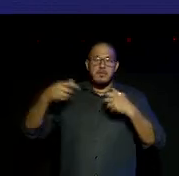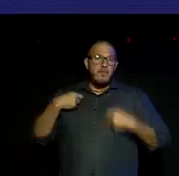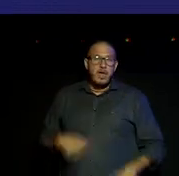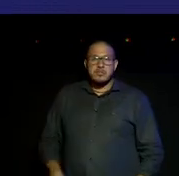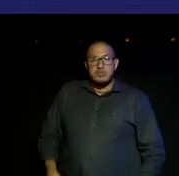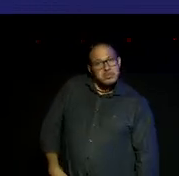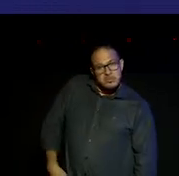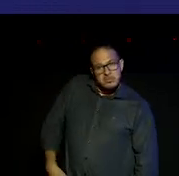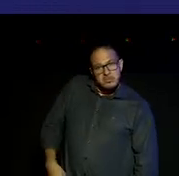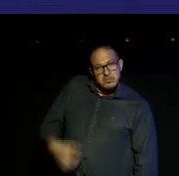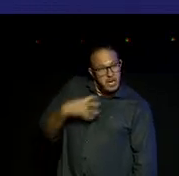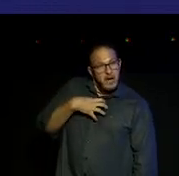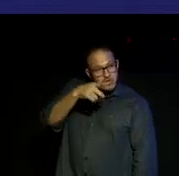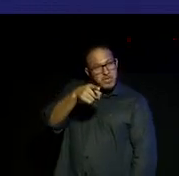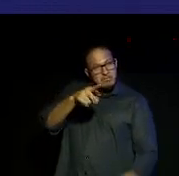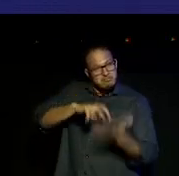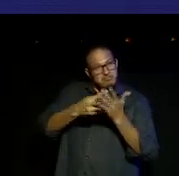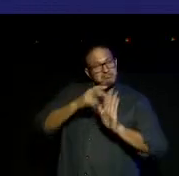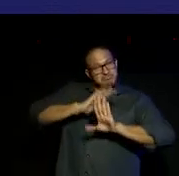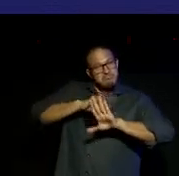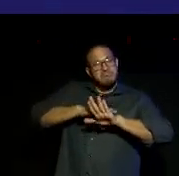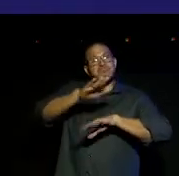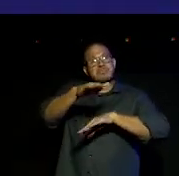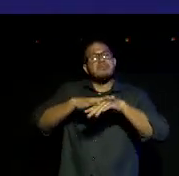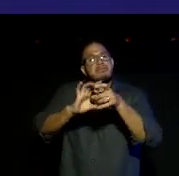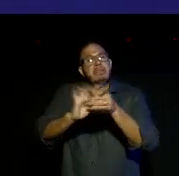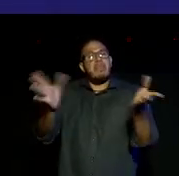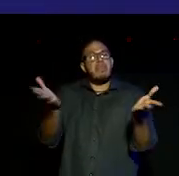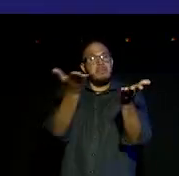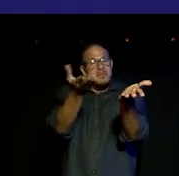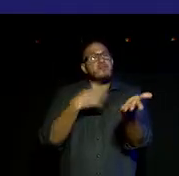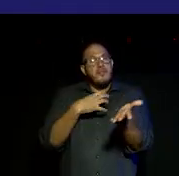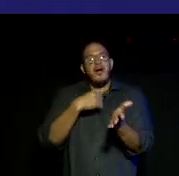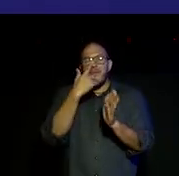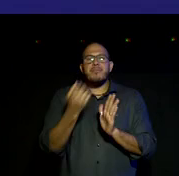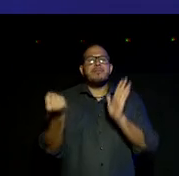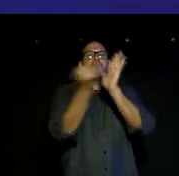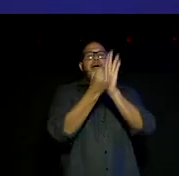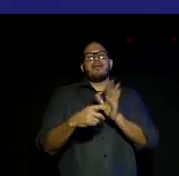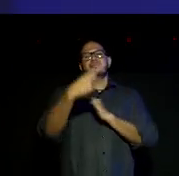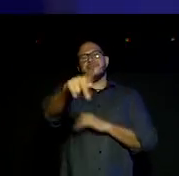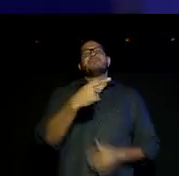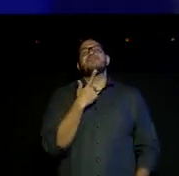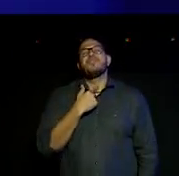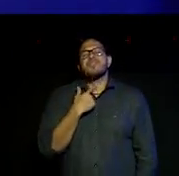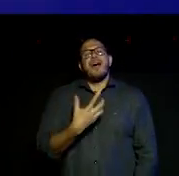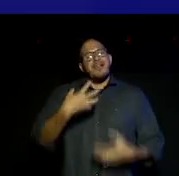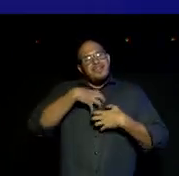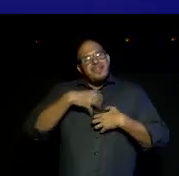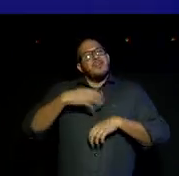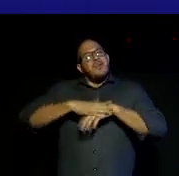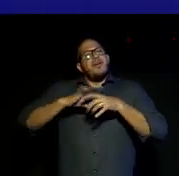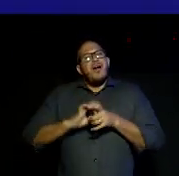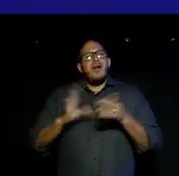de maneira desengonçada que pronto, você é um despojado. E isso de alguma maneira aplaca um pouco a sua sede de alma. Você se